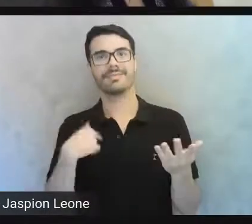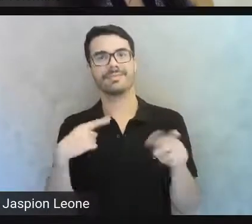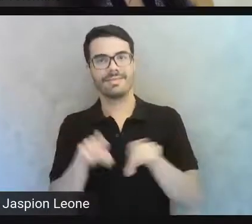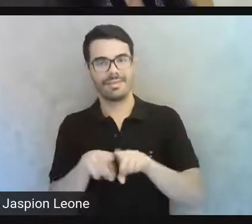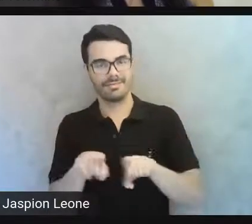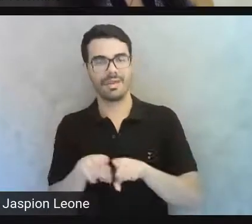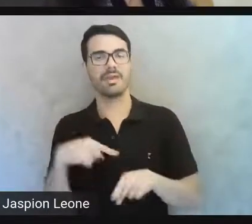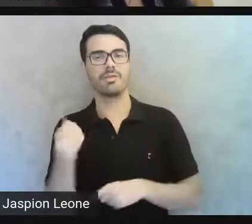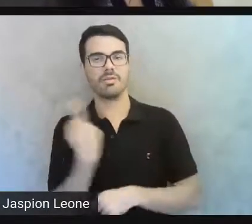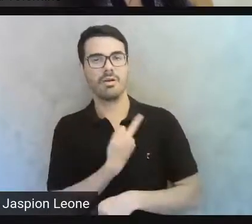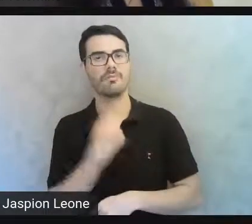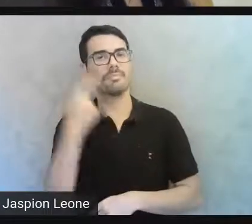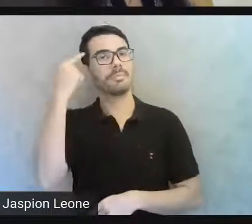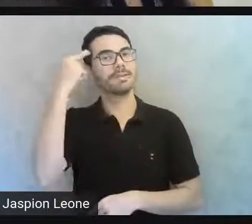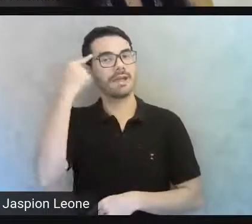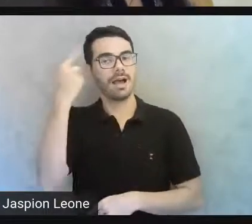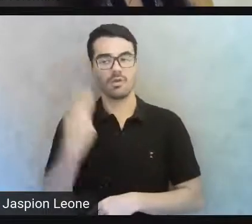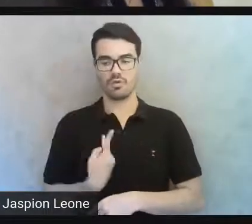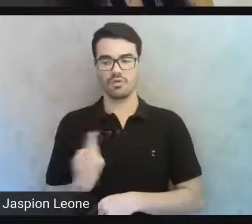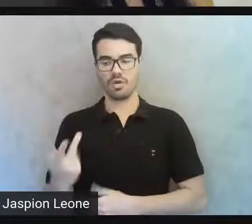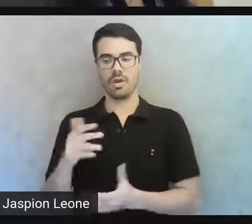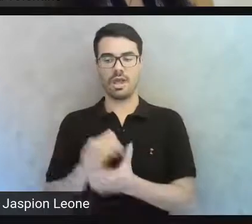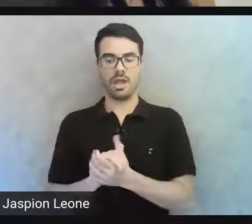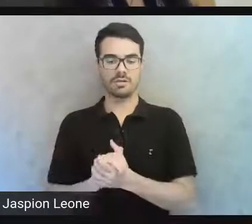tende a se entender melhor.